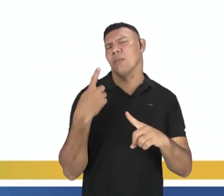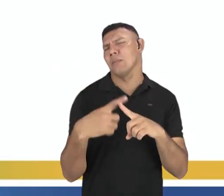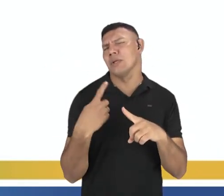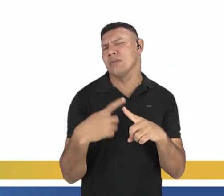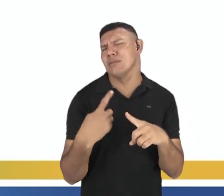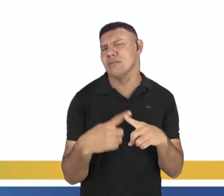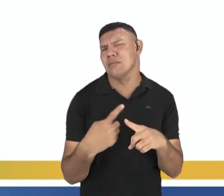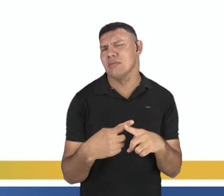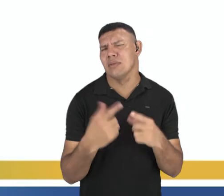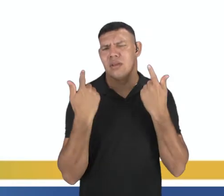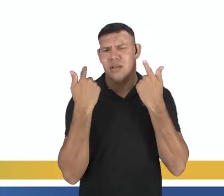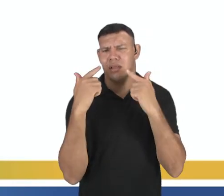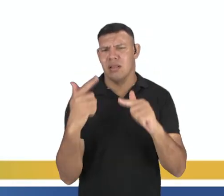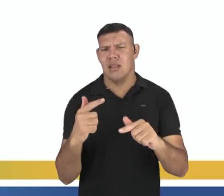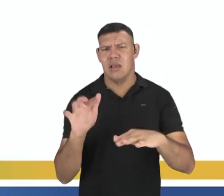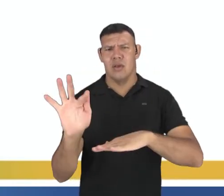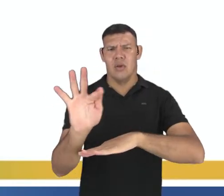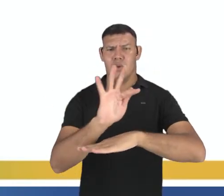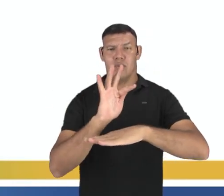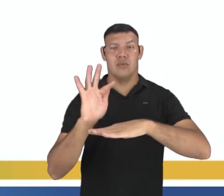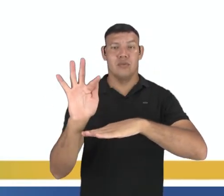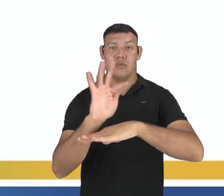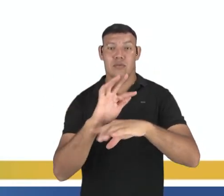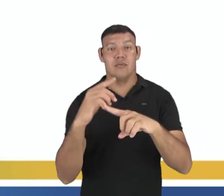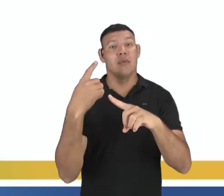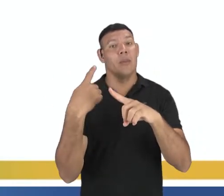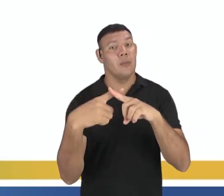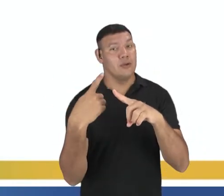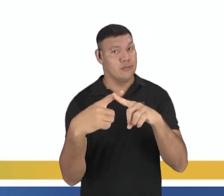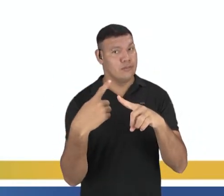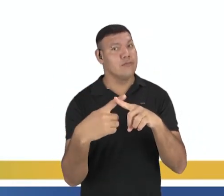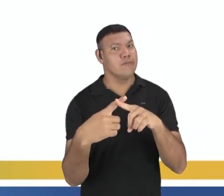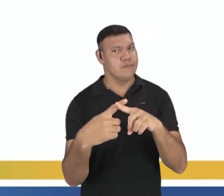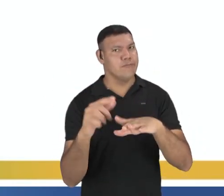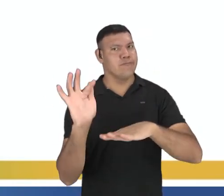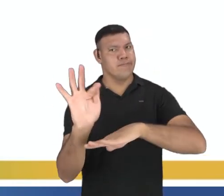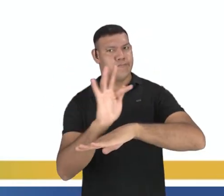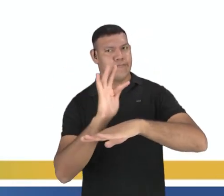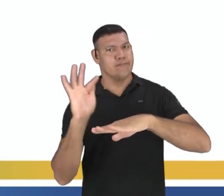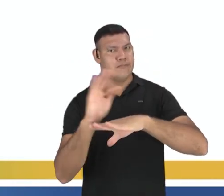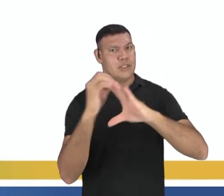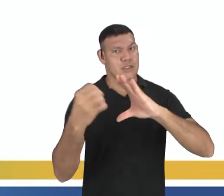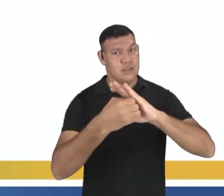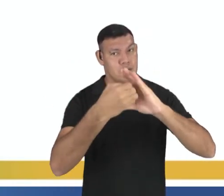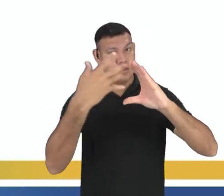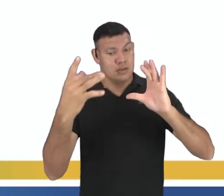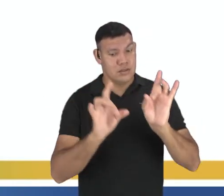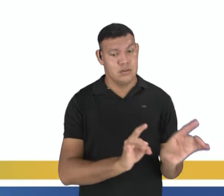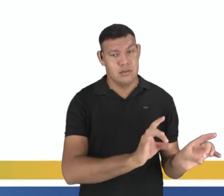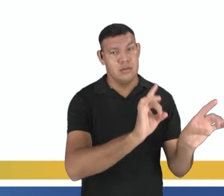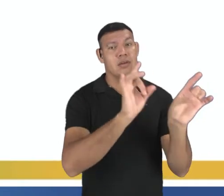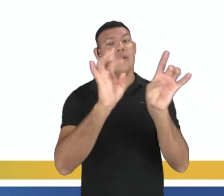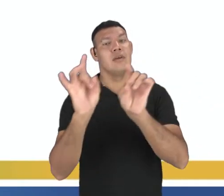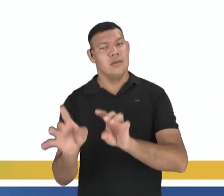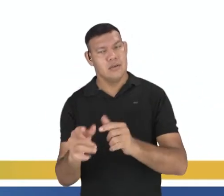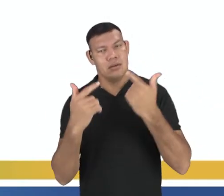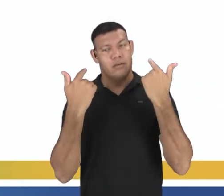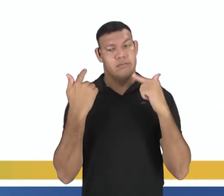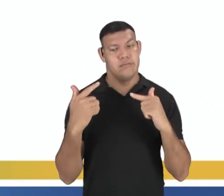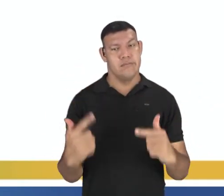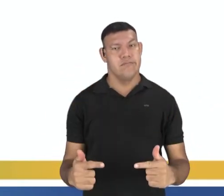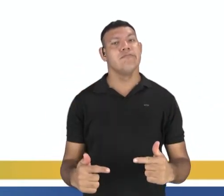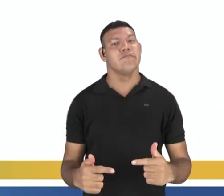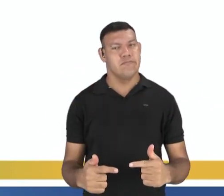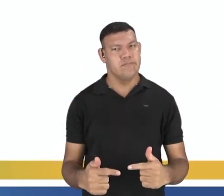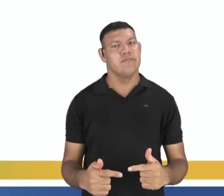que que tem uma linguagem formal? Porque como nós temos a linguagem formal como característica específica, é uma linguagem